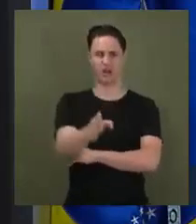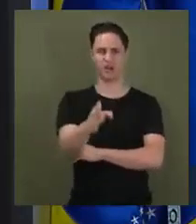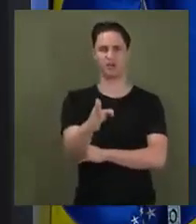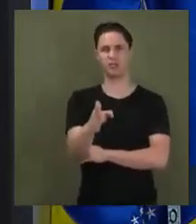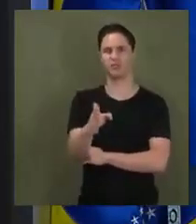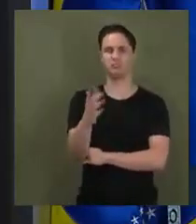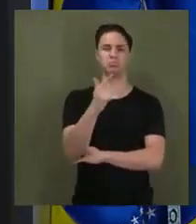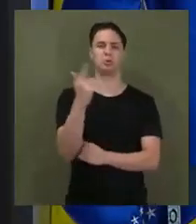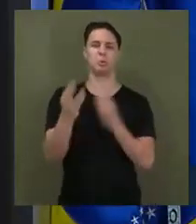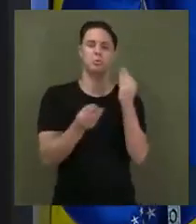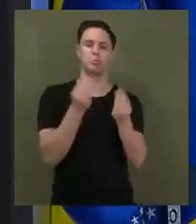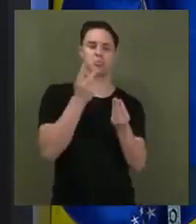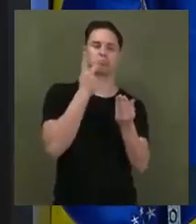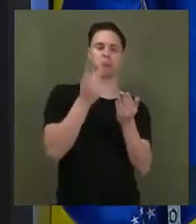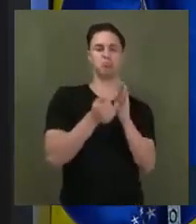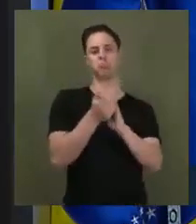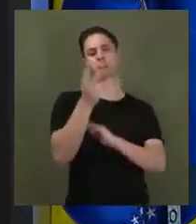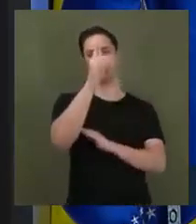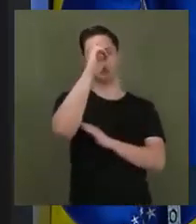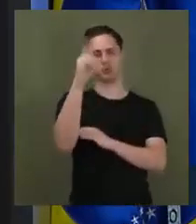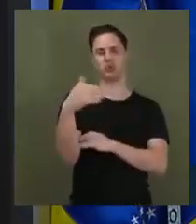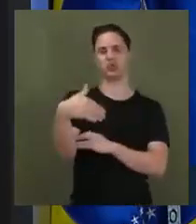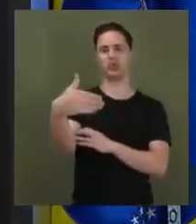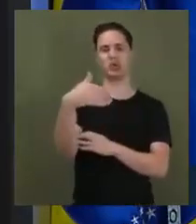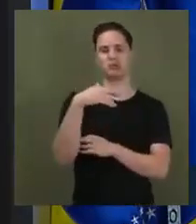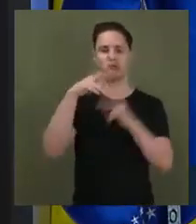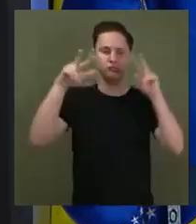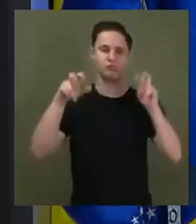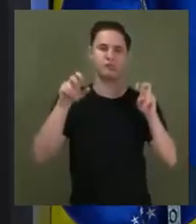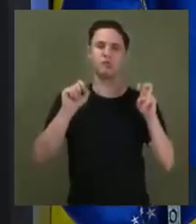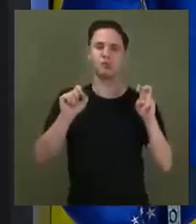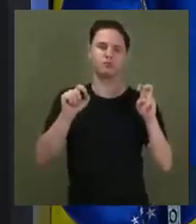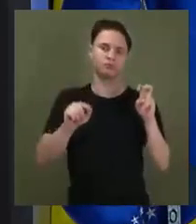Não tem como falar quantos dias a respeito